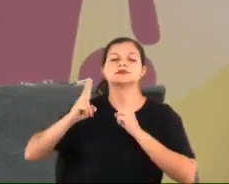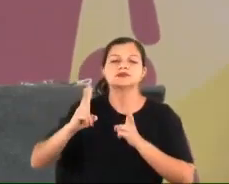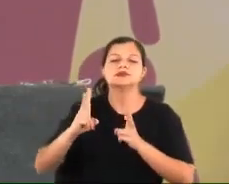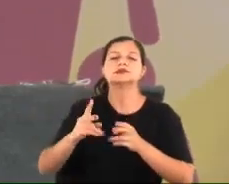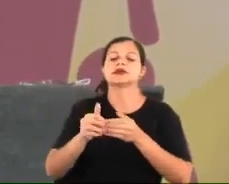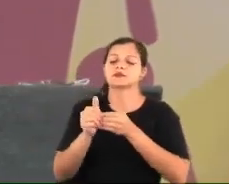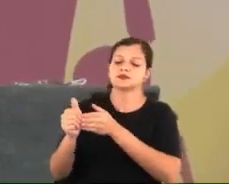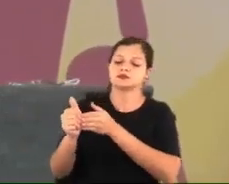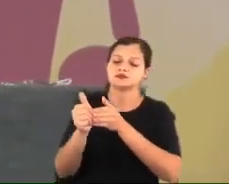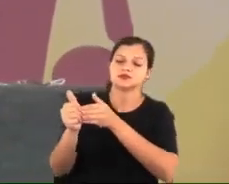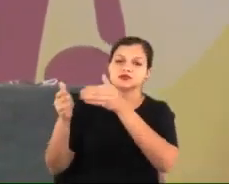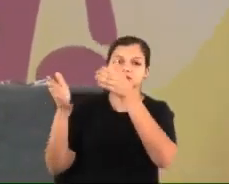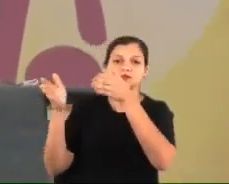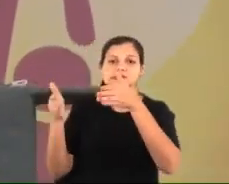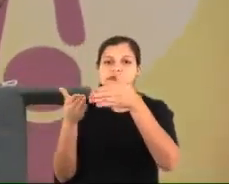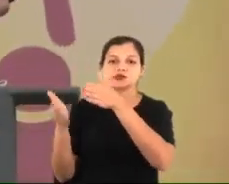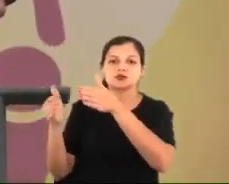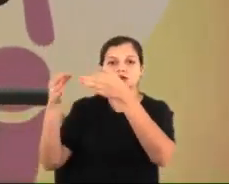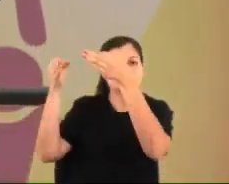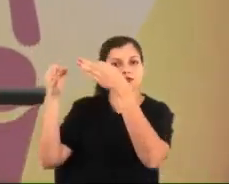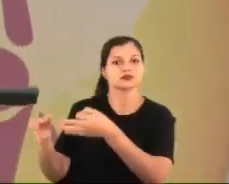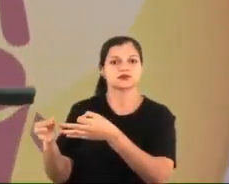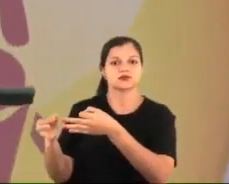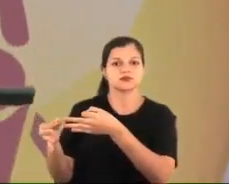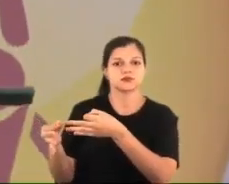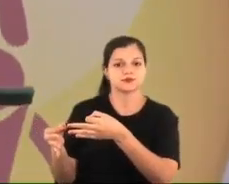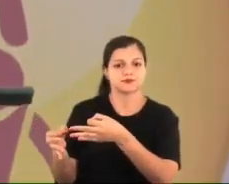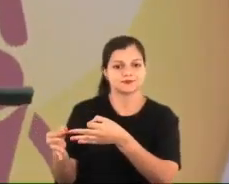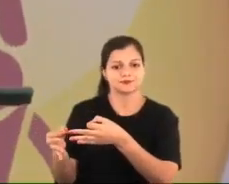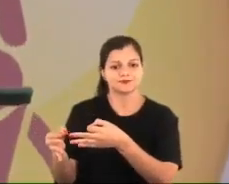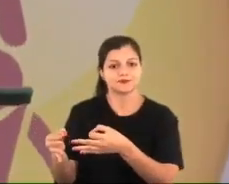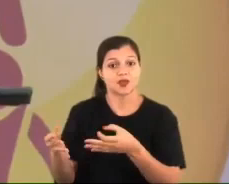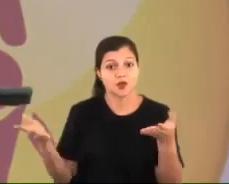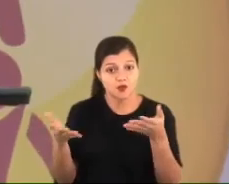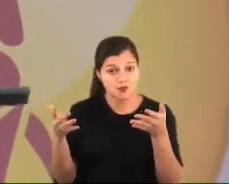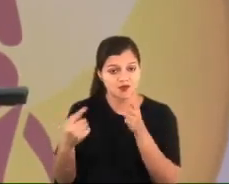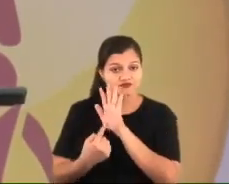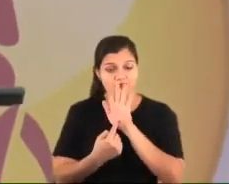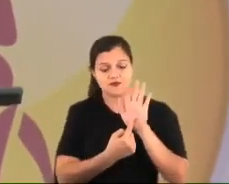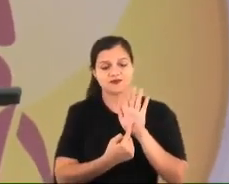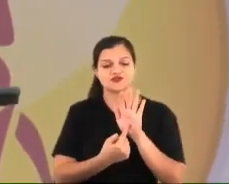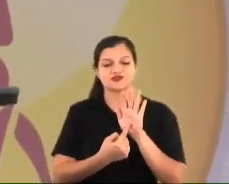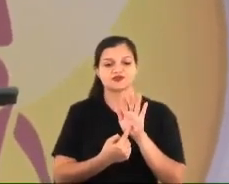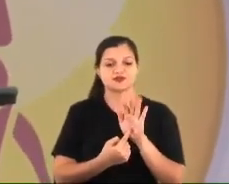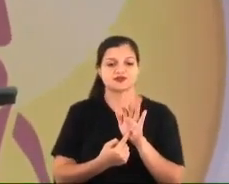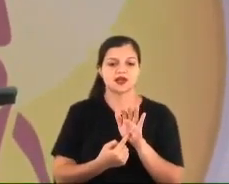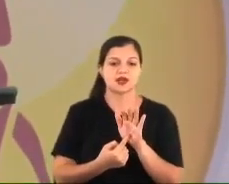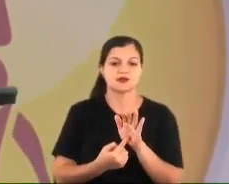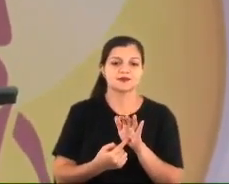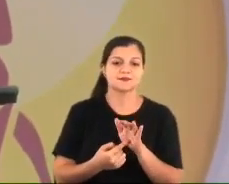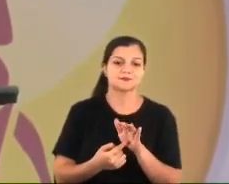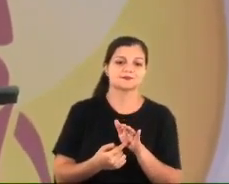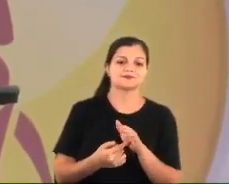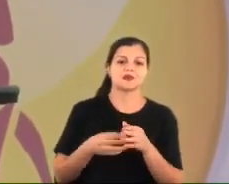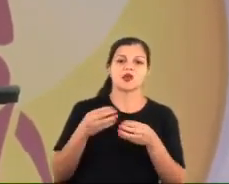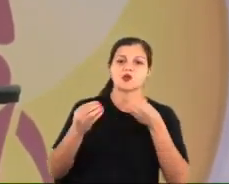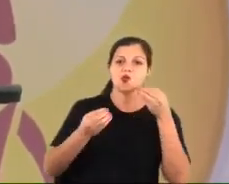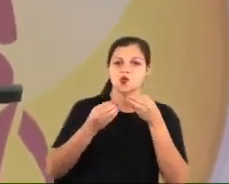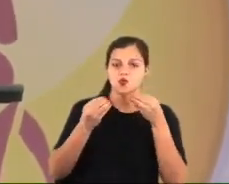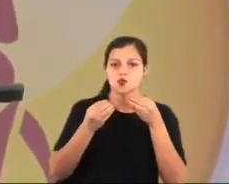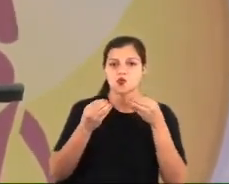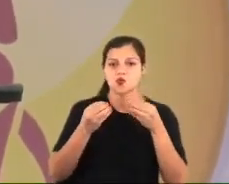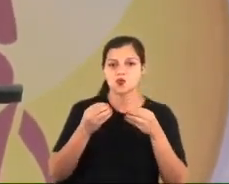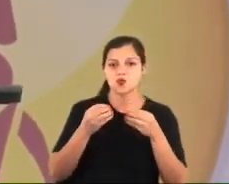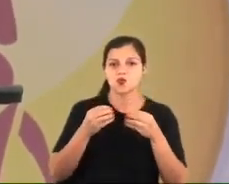direção certa. Falando em direção, eu trouxe aqui um objeto, um instrumento, na verdade, um instrumento de